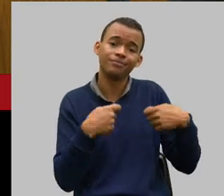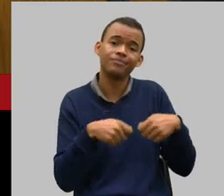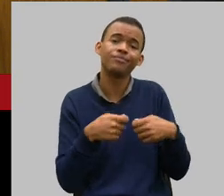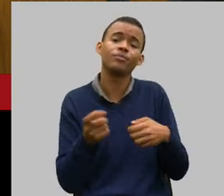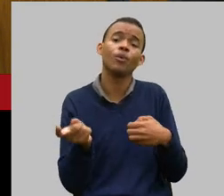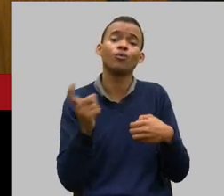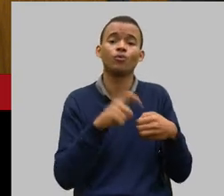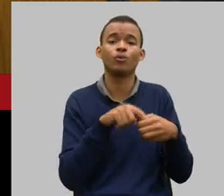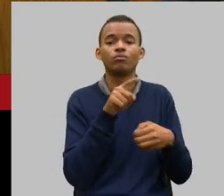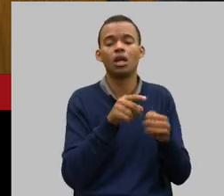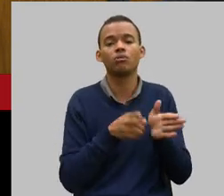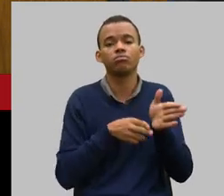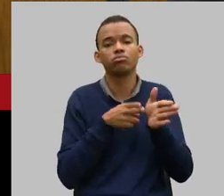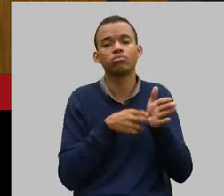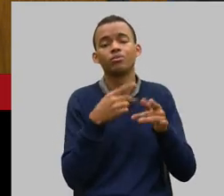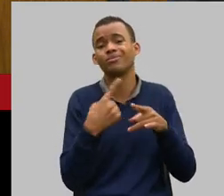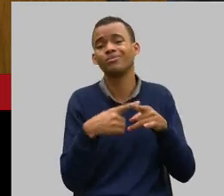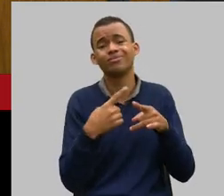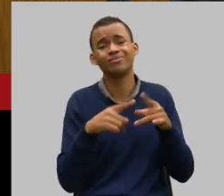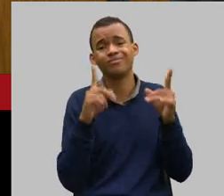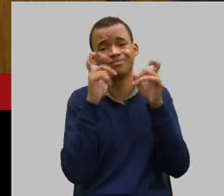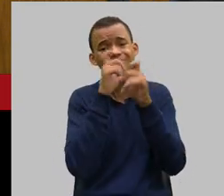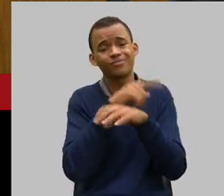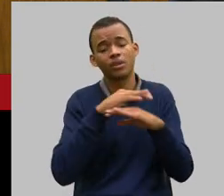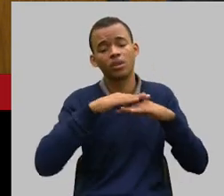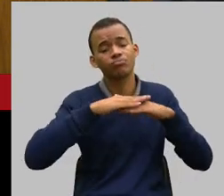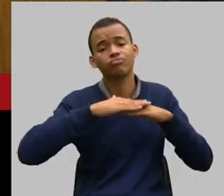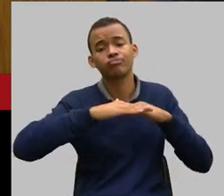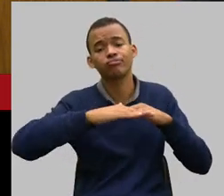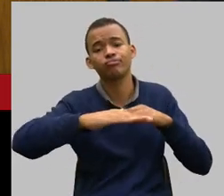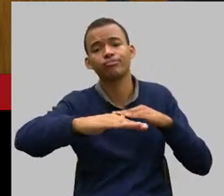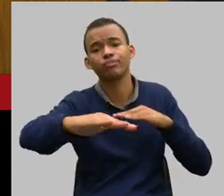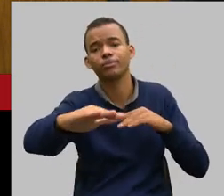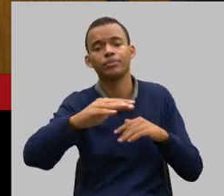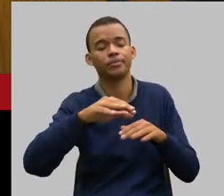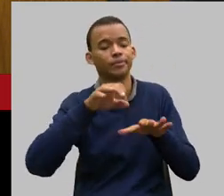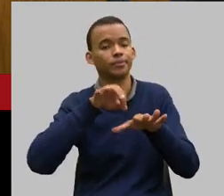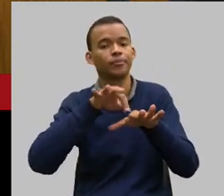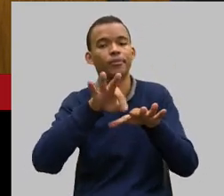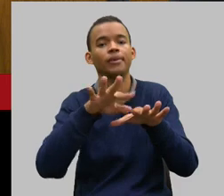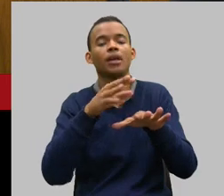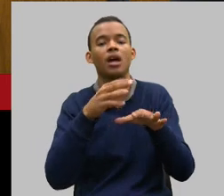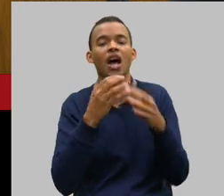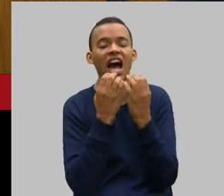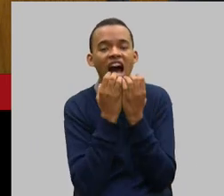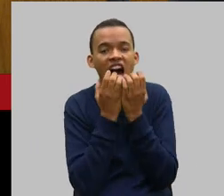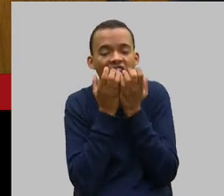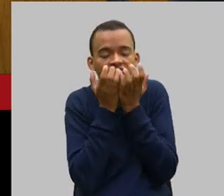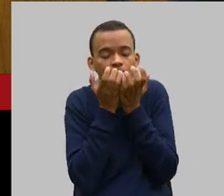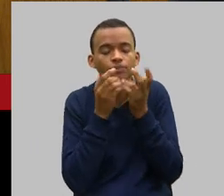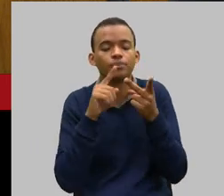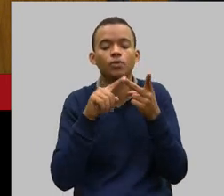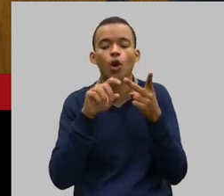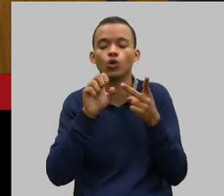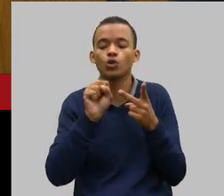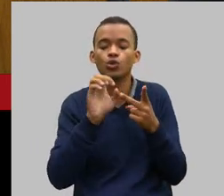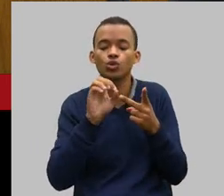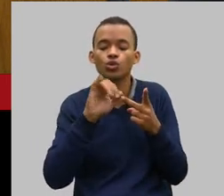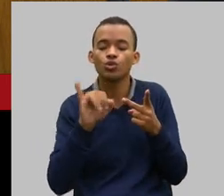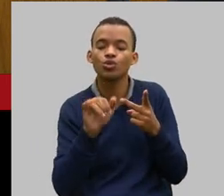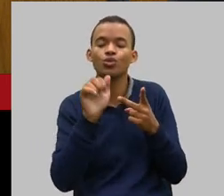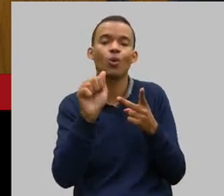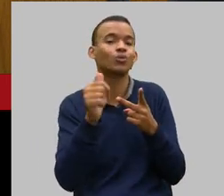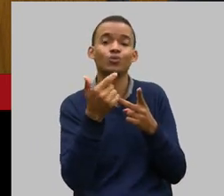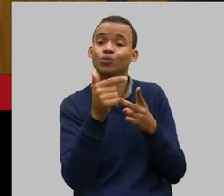por conta da nossa topografia nó não tem planí para plantar milho para plantar soja Então vem tudo através de